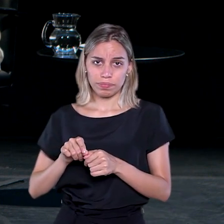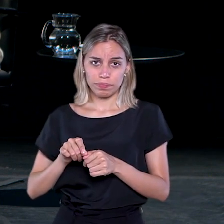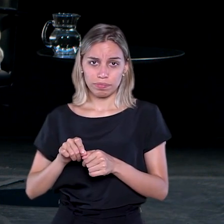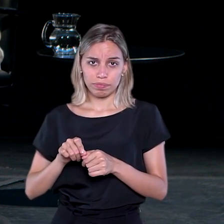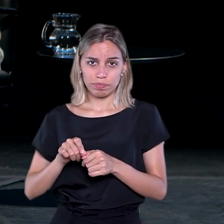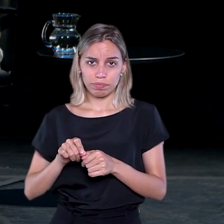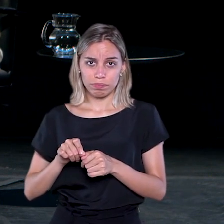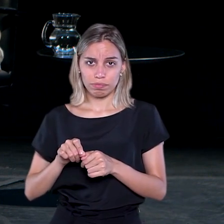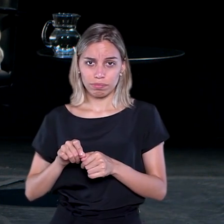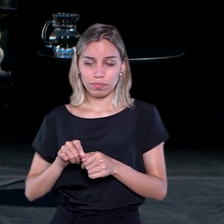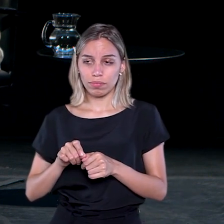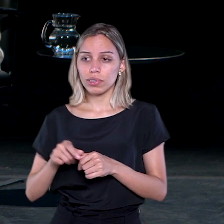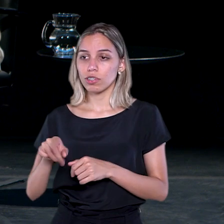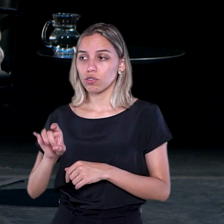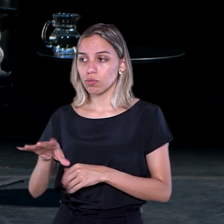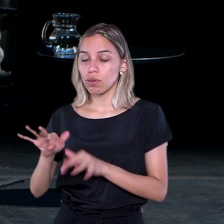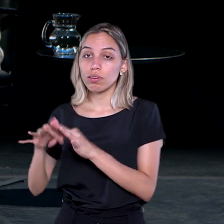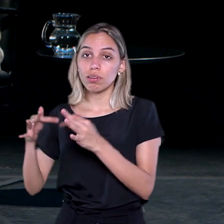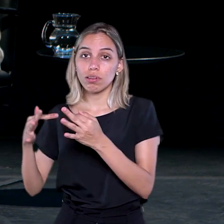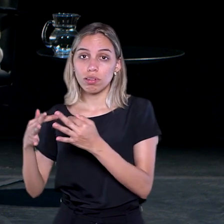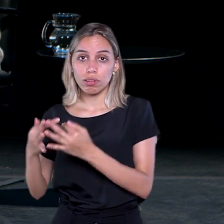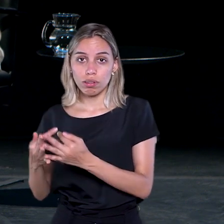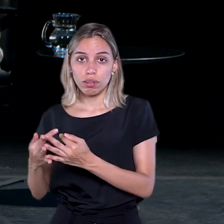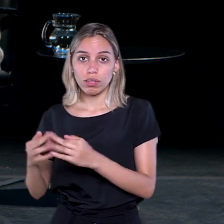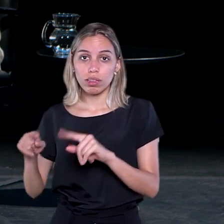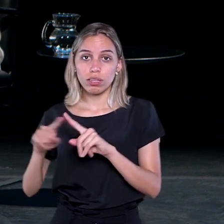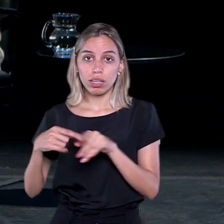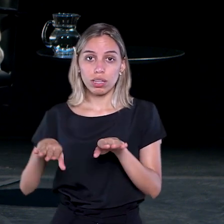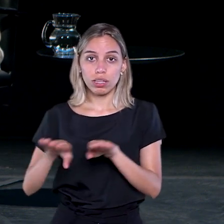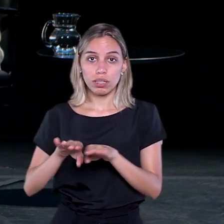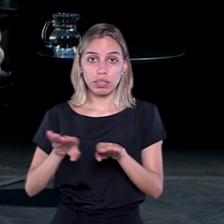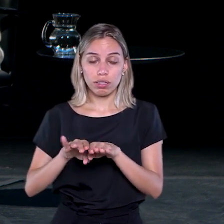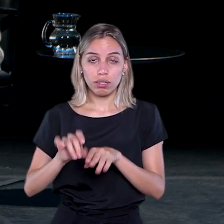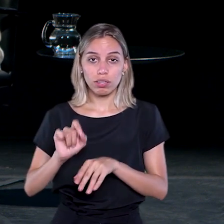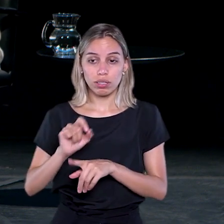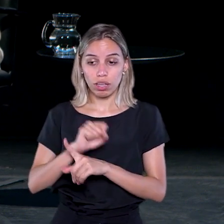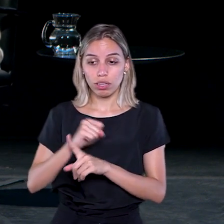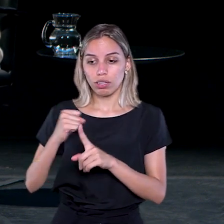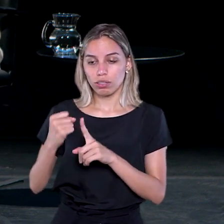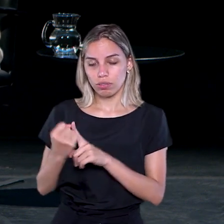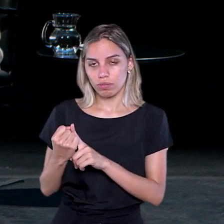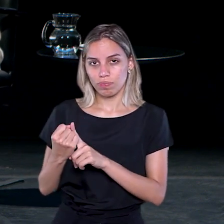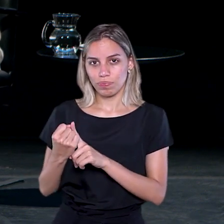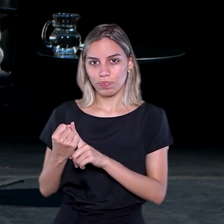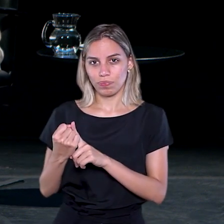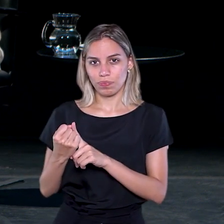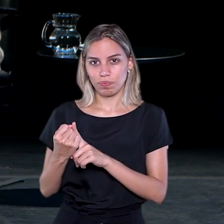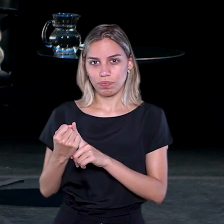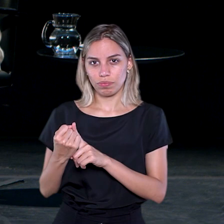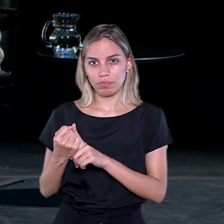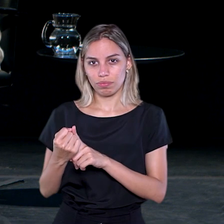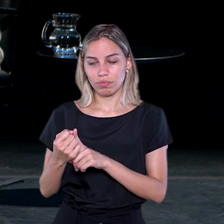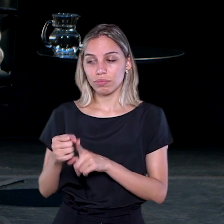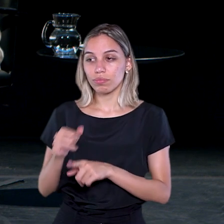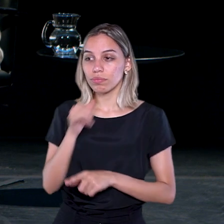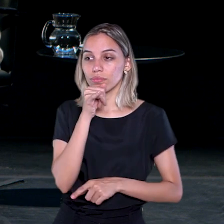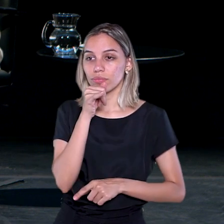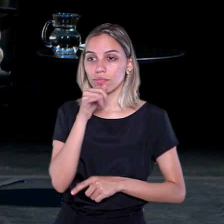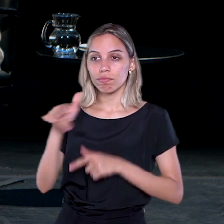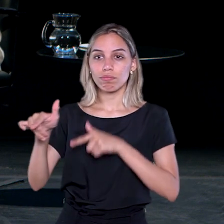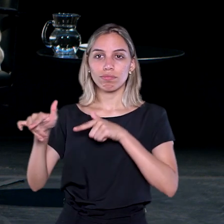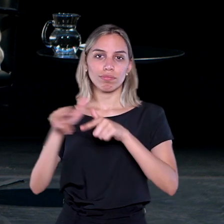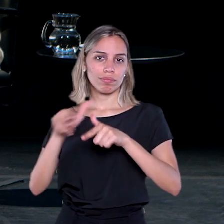nesses espaços, né, enquanto a gente não consegue trazer diversidade para esses espaços, é preciso que a gente busque letramento.